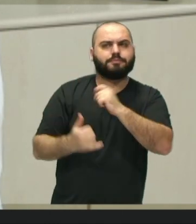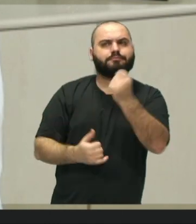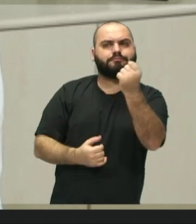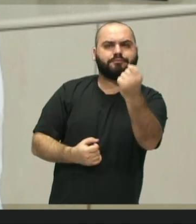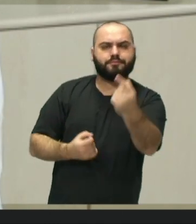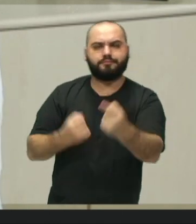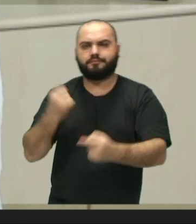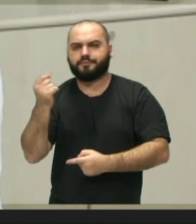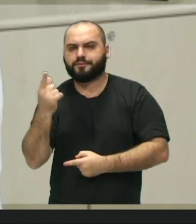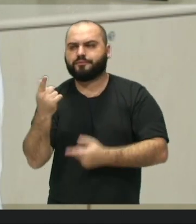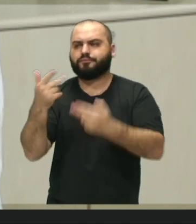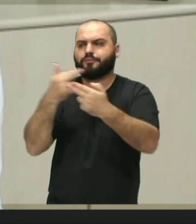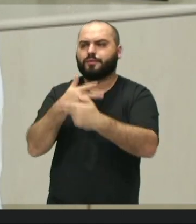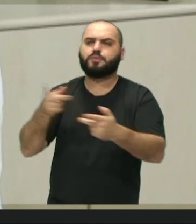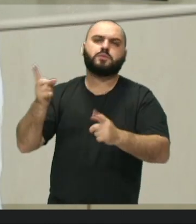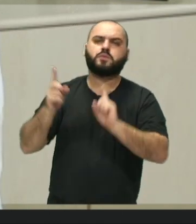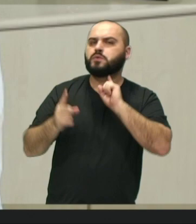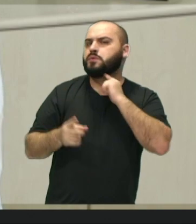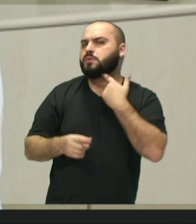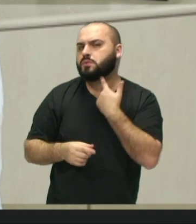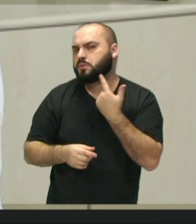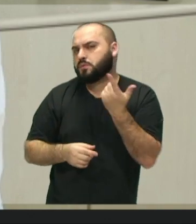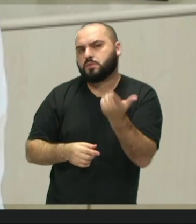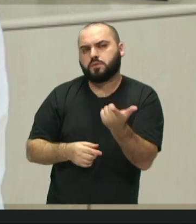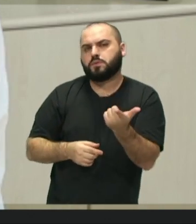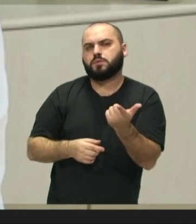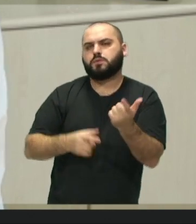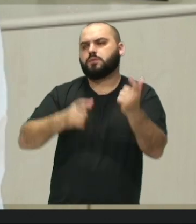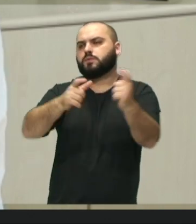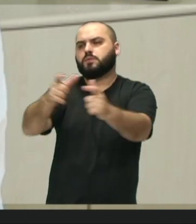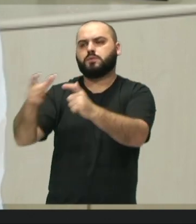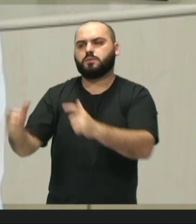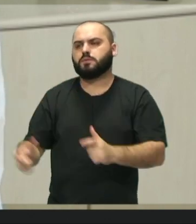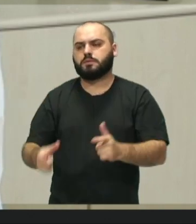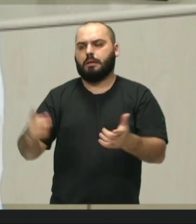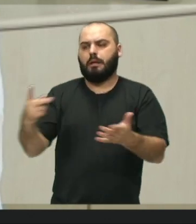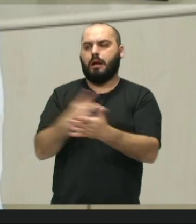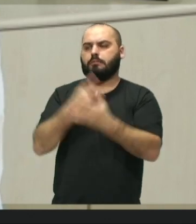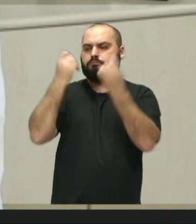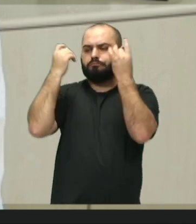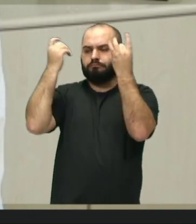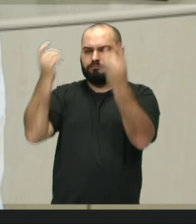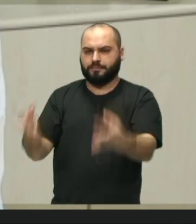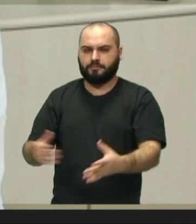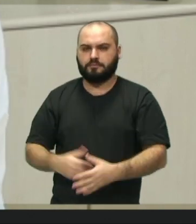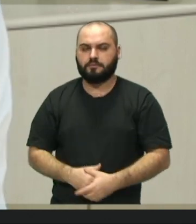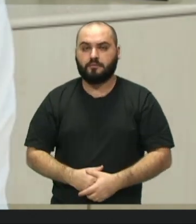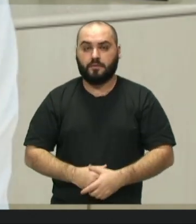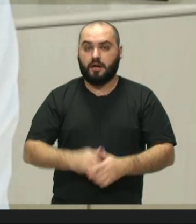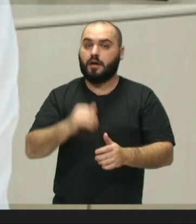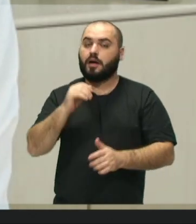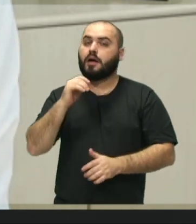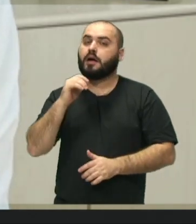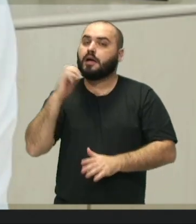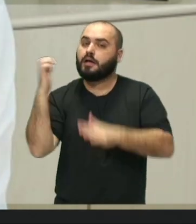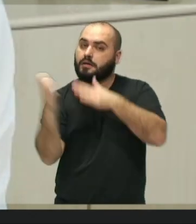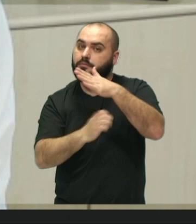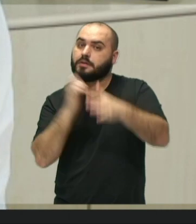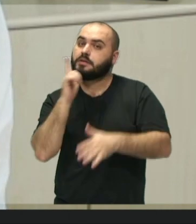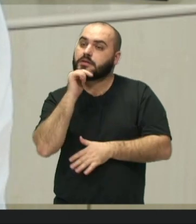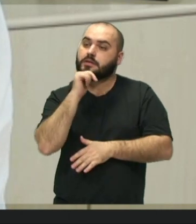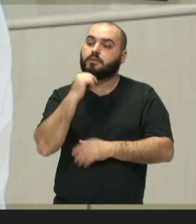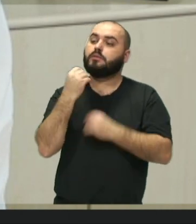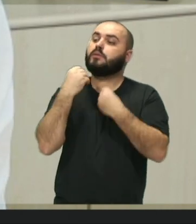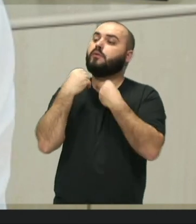efluente, por exemplo, ao depósito de algum descarte irregular e etc., O SEMASA, inclusive, faz essa informação ao